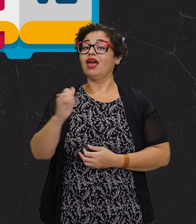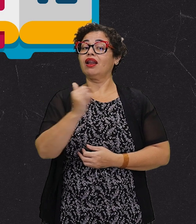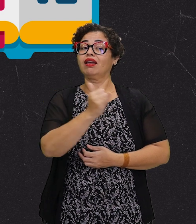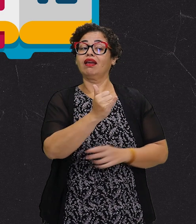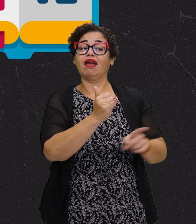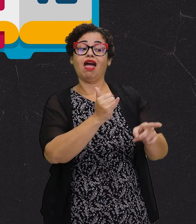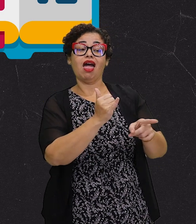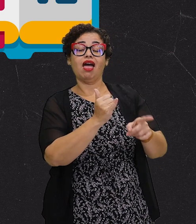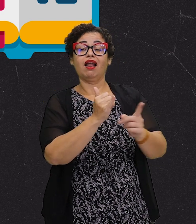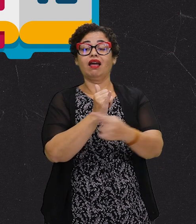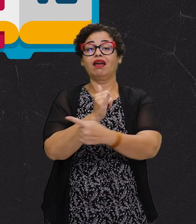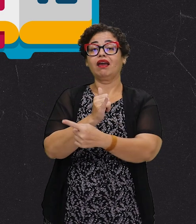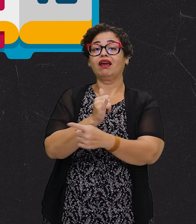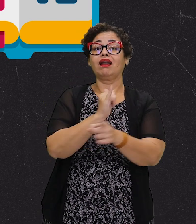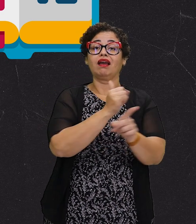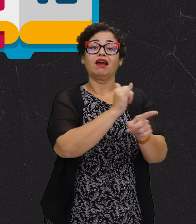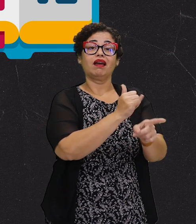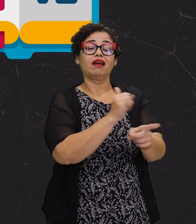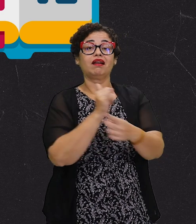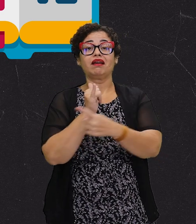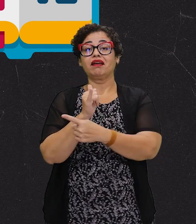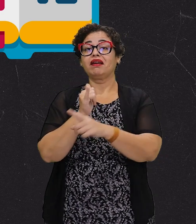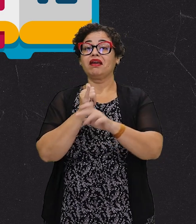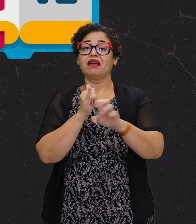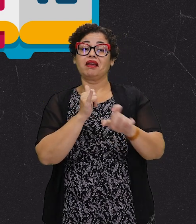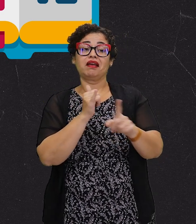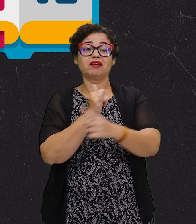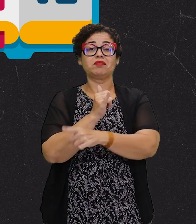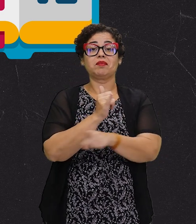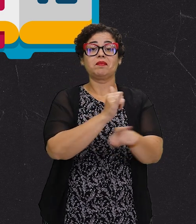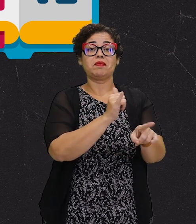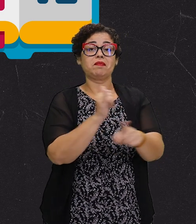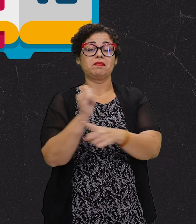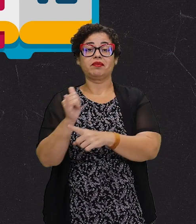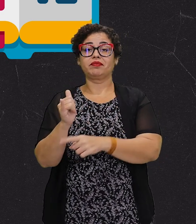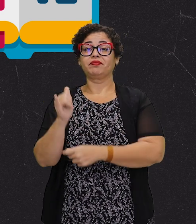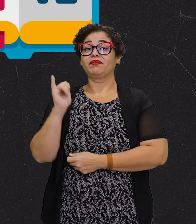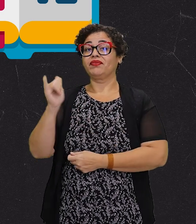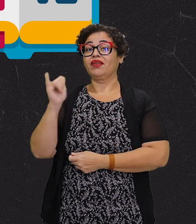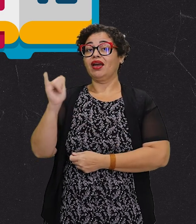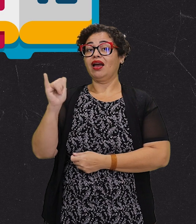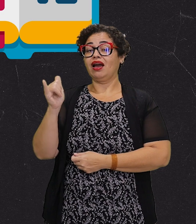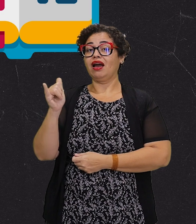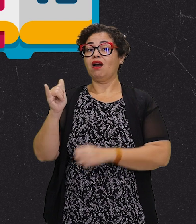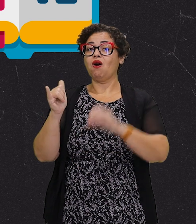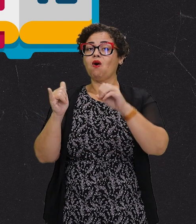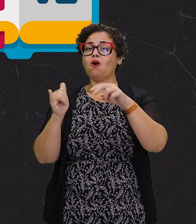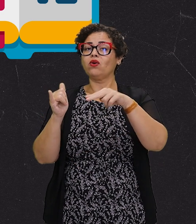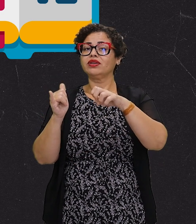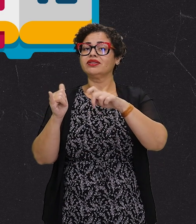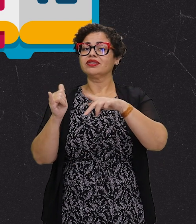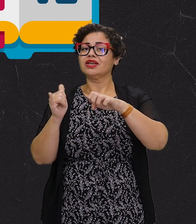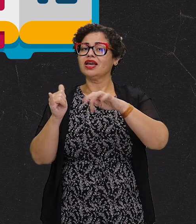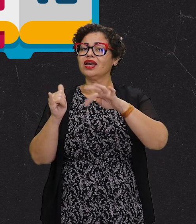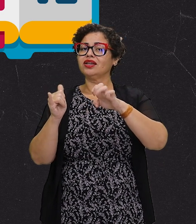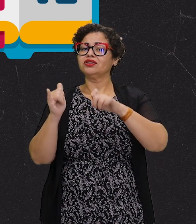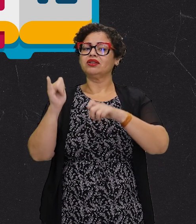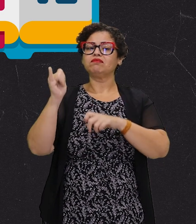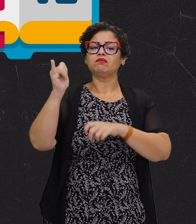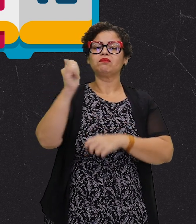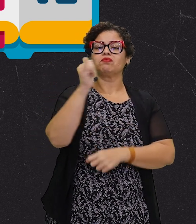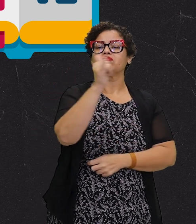ele, ela, eles ou elas. O narrador onisciente. O